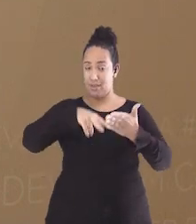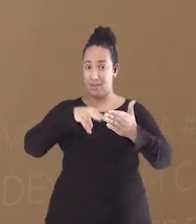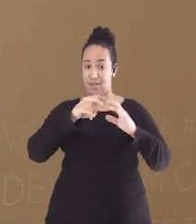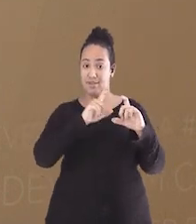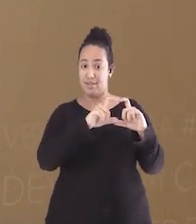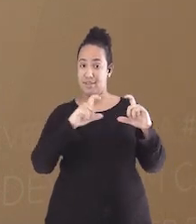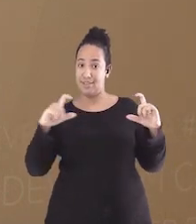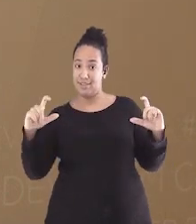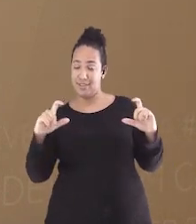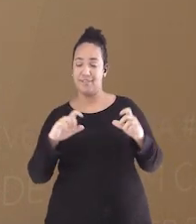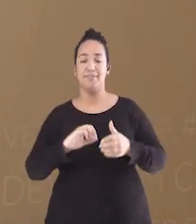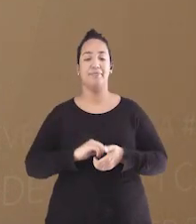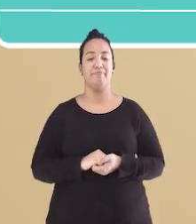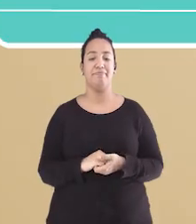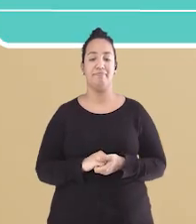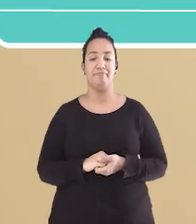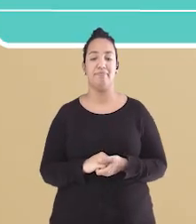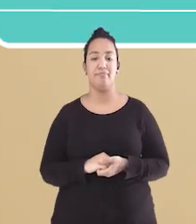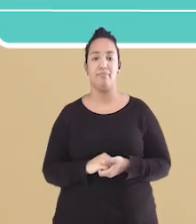a próxima tirinha.